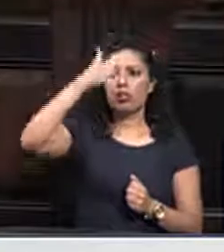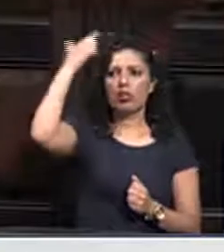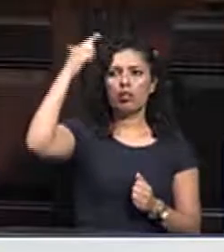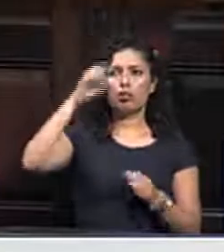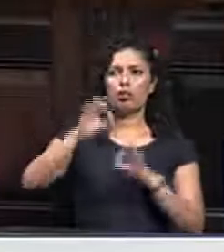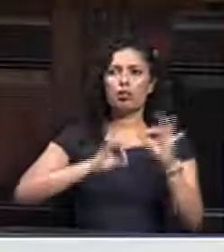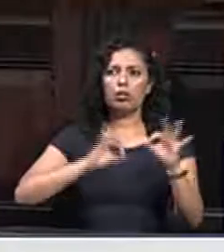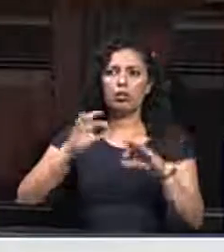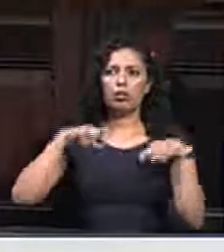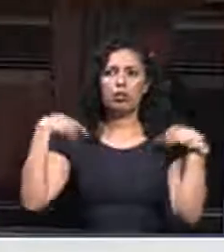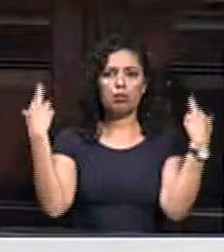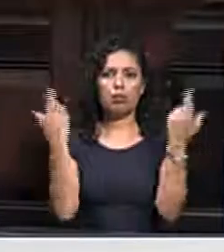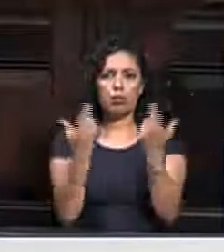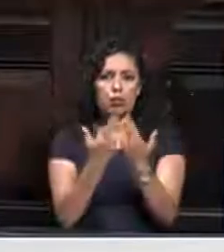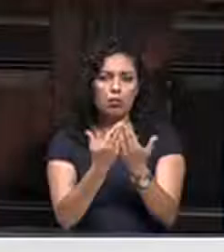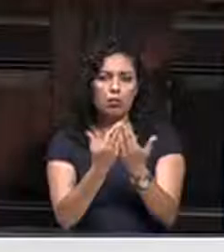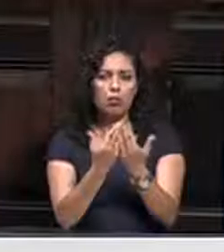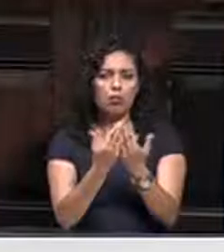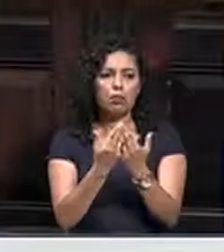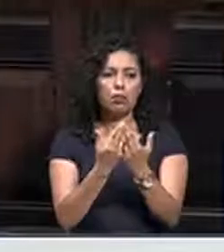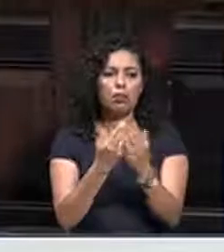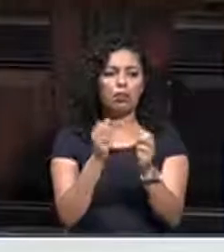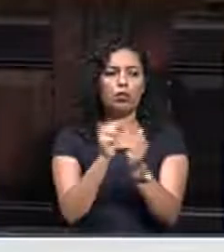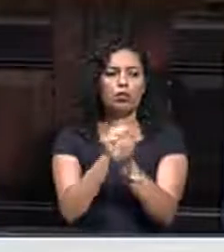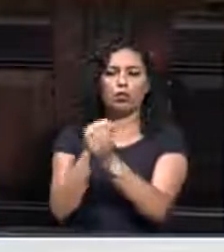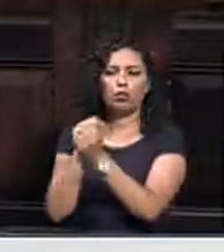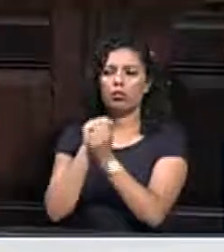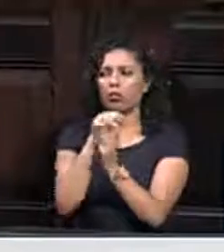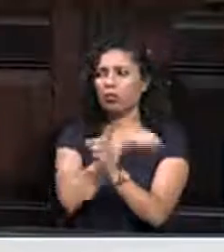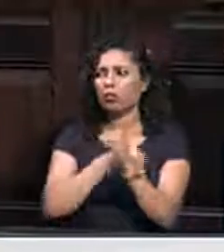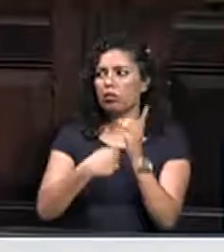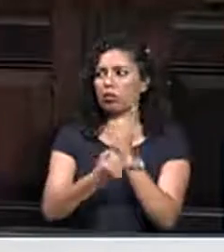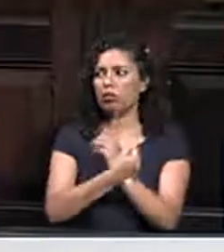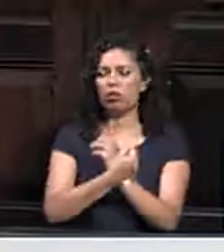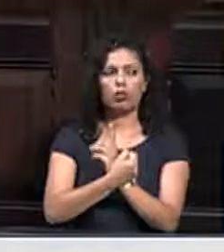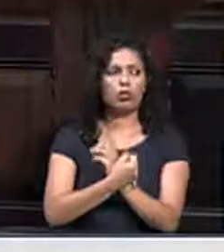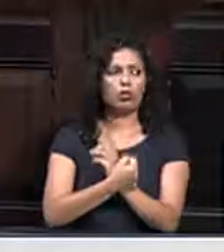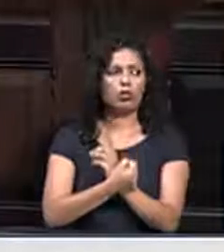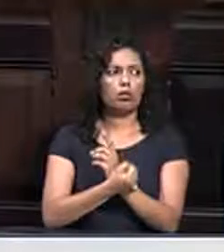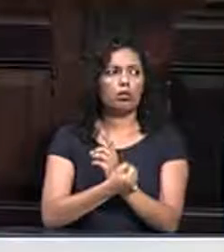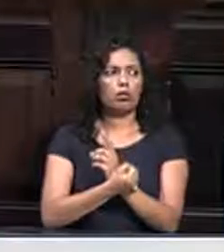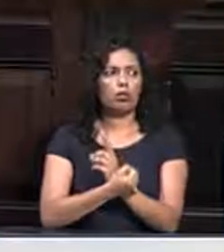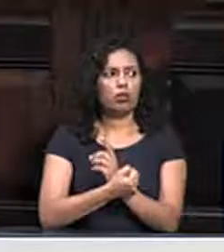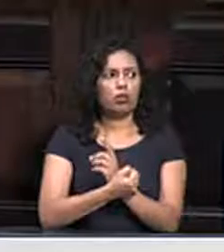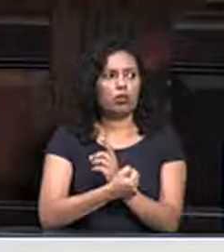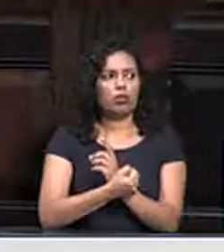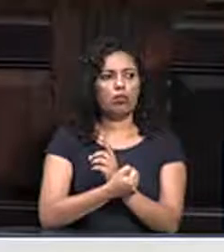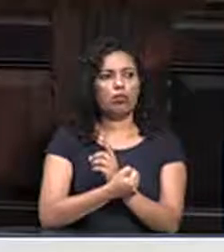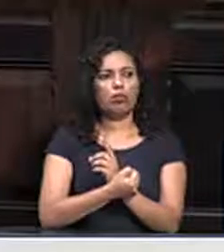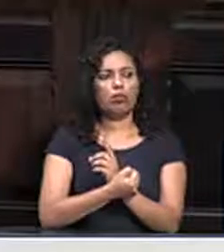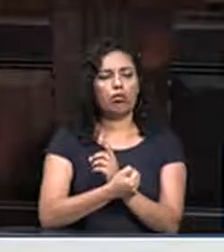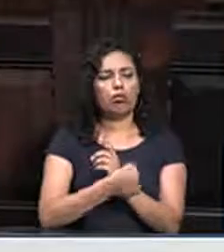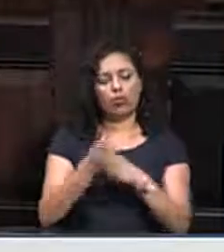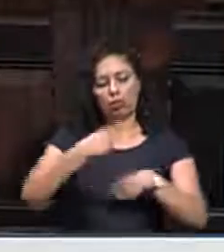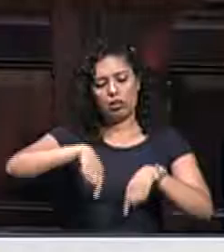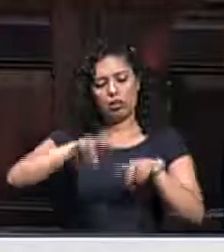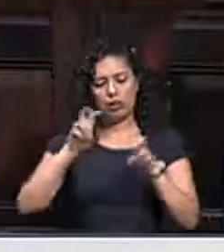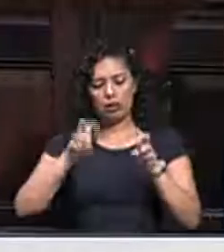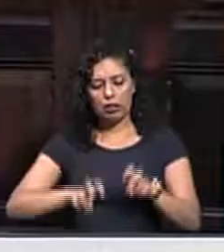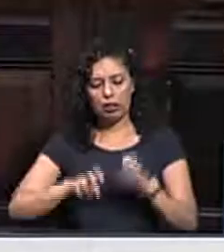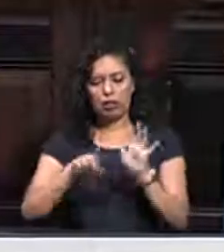pública especificamente para tratar deste assunto e logo depois a gente se debruçar em cima.